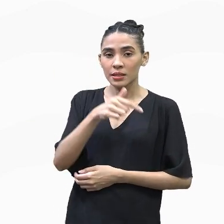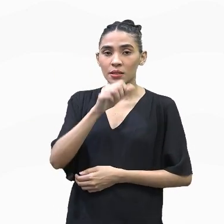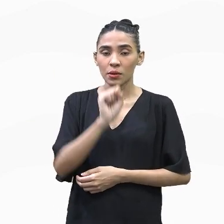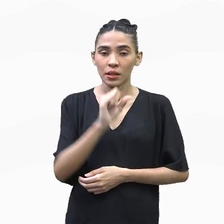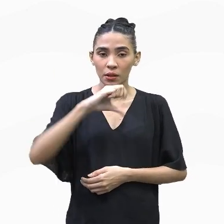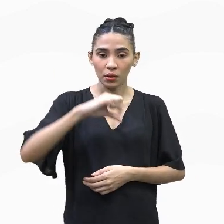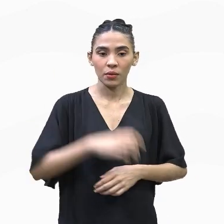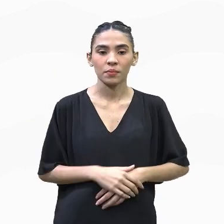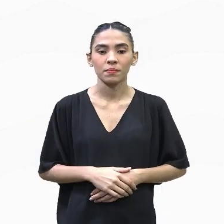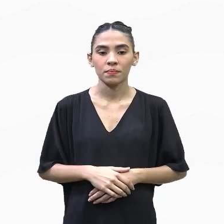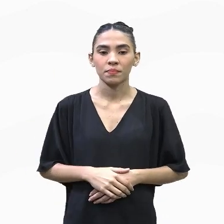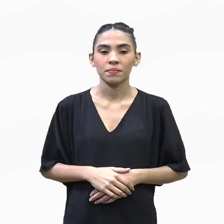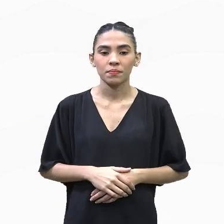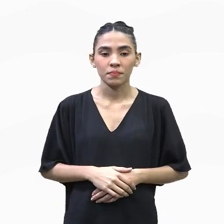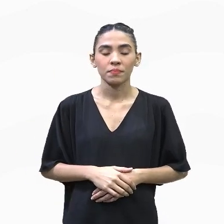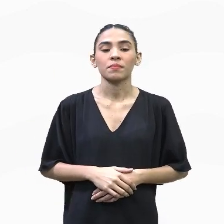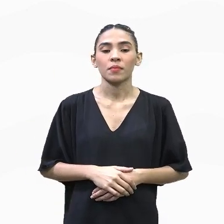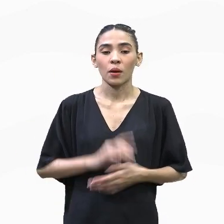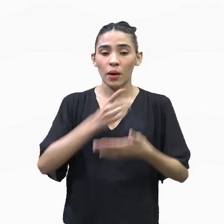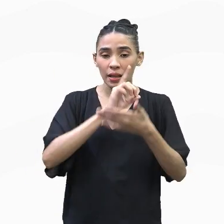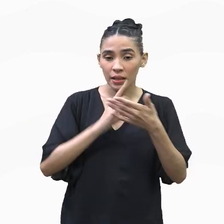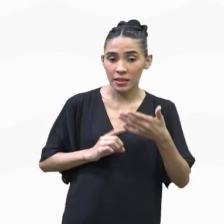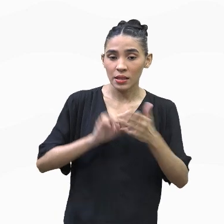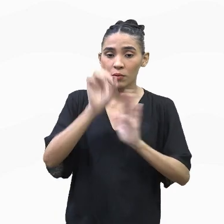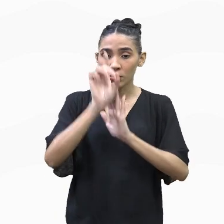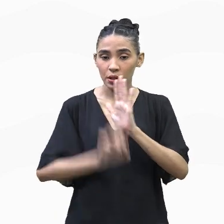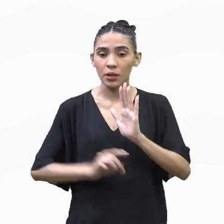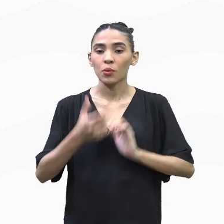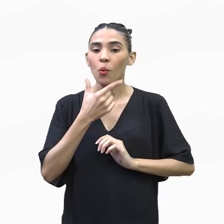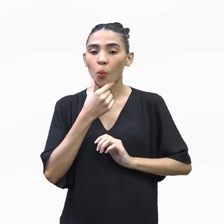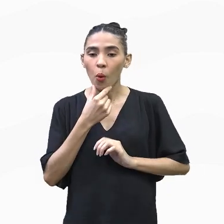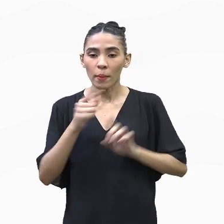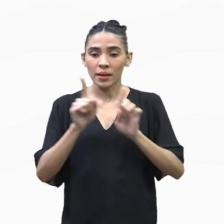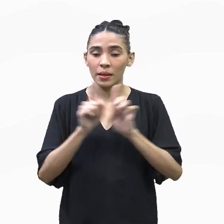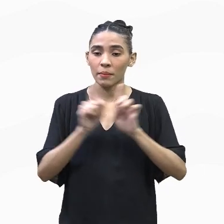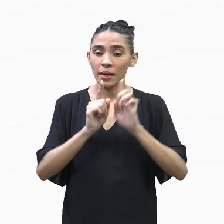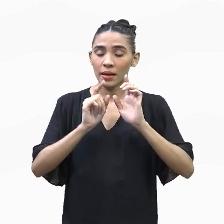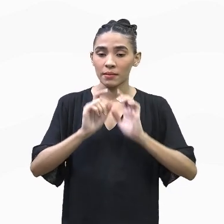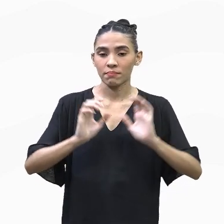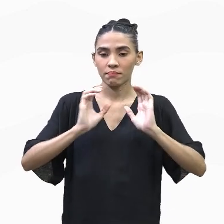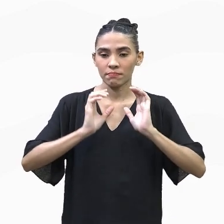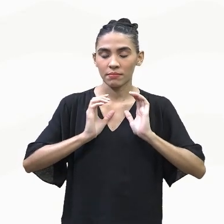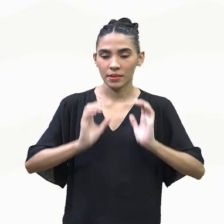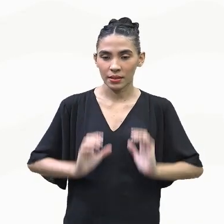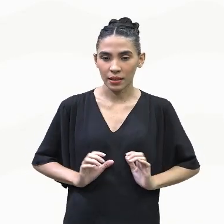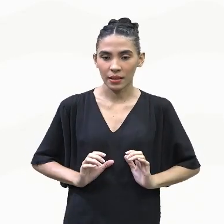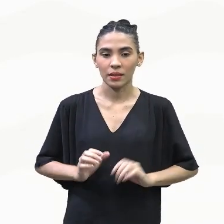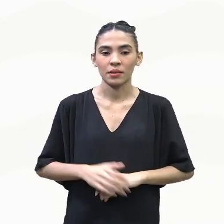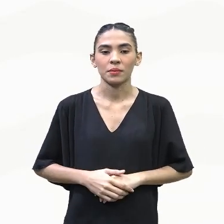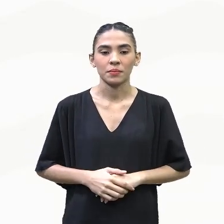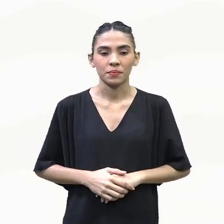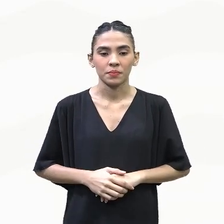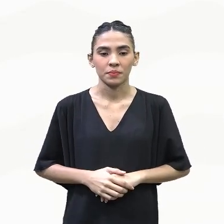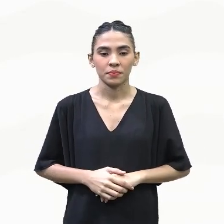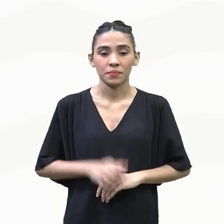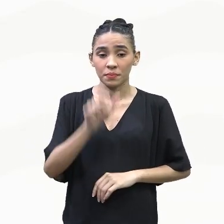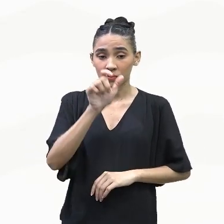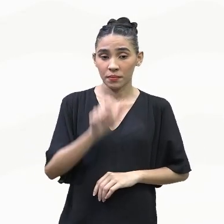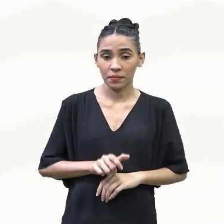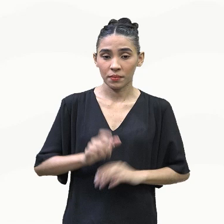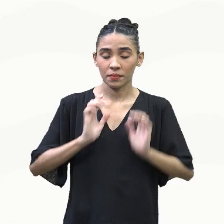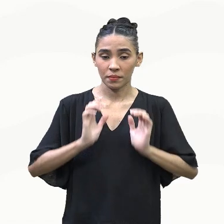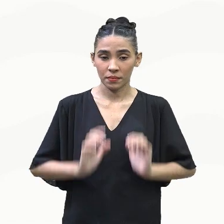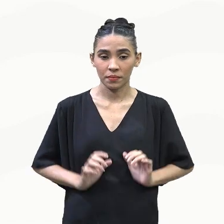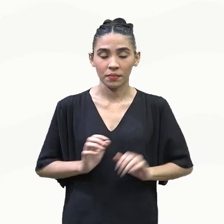lá. A Declaração dos Direitos do Homem e do Cidadão, olha aí, pessoal, as iniciais tudo maiúscula, isso aqui é